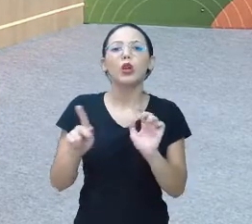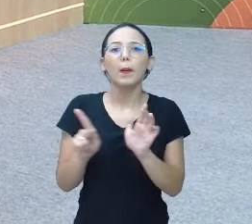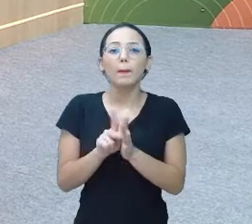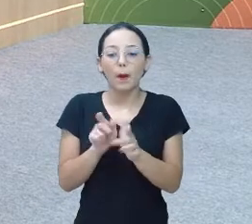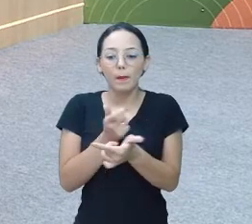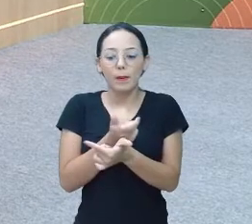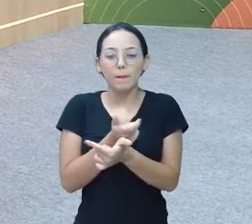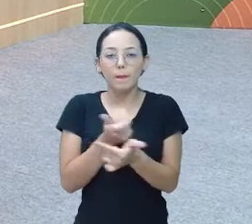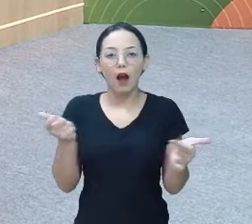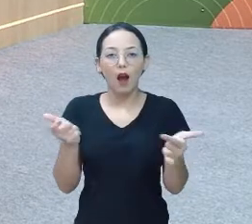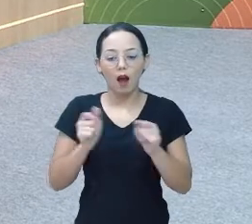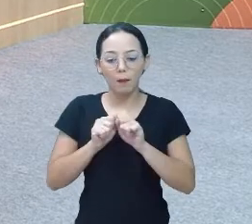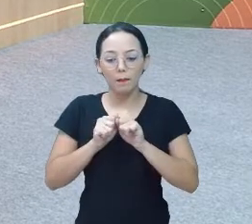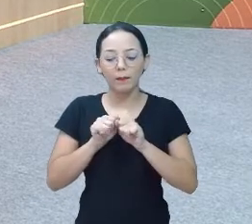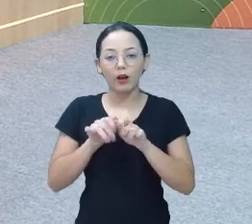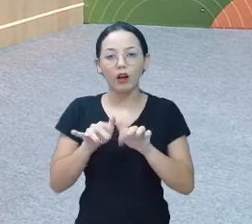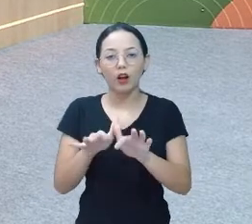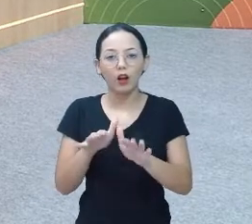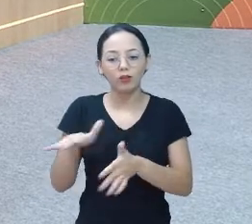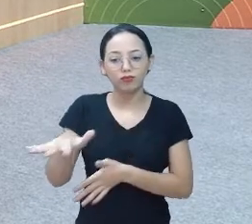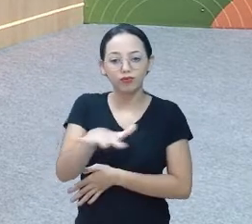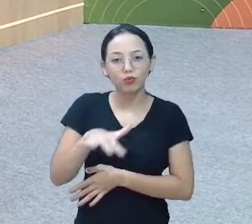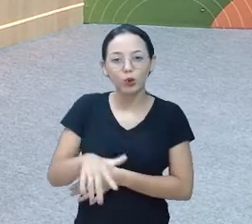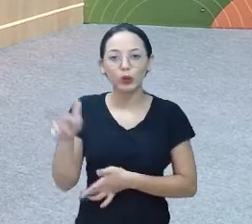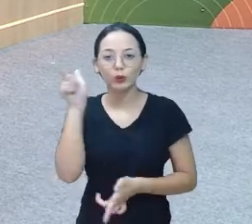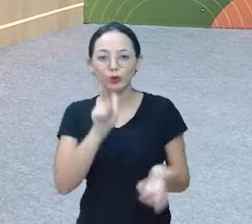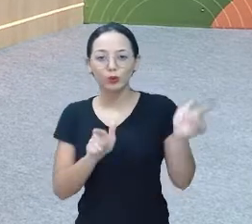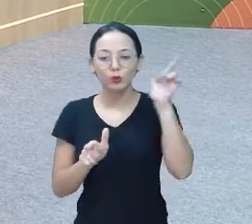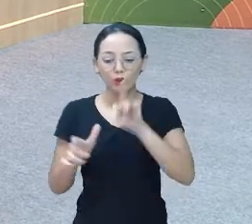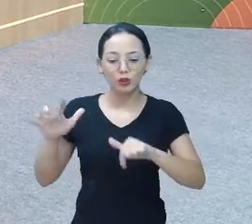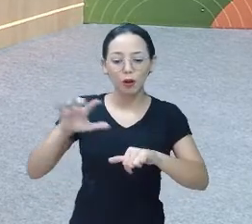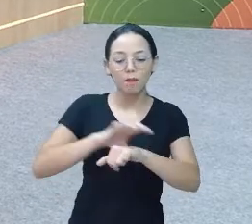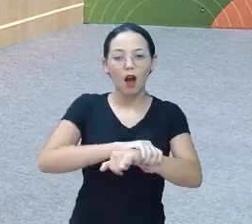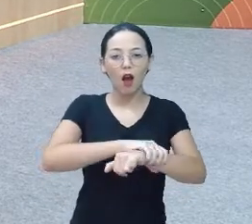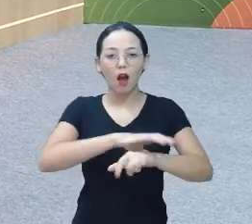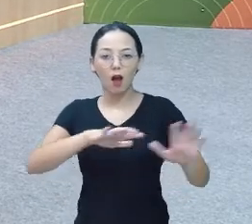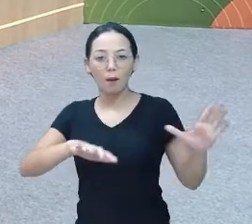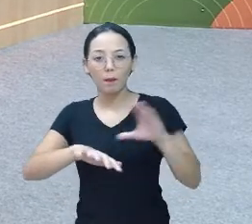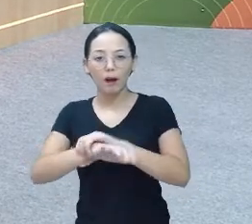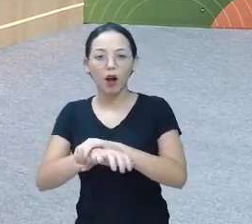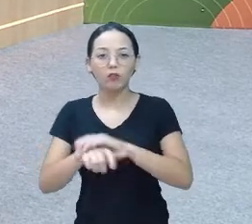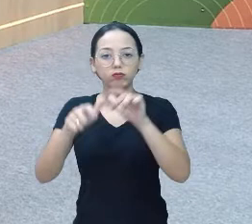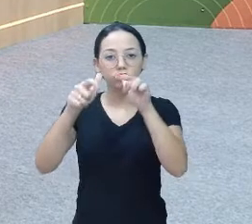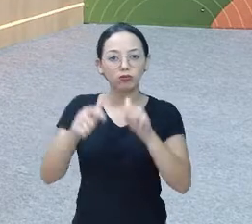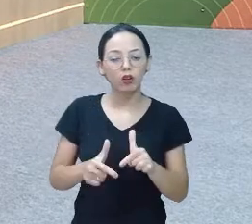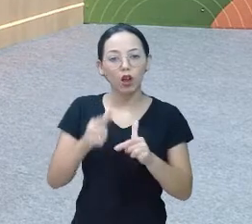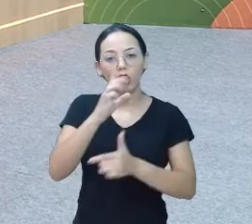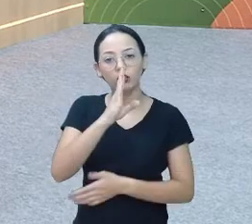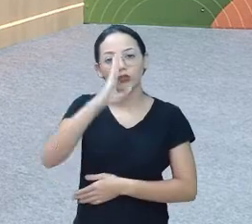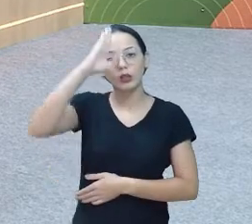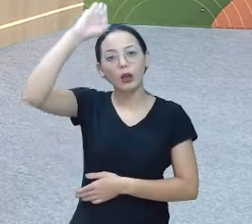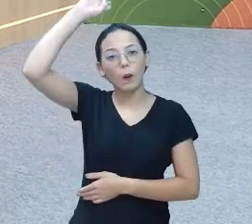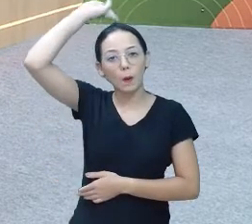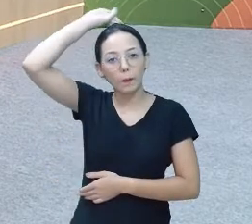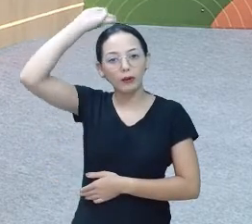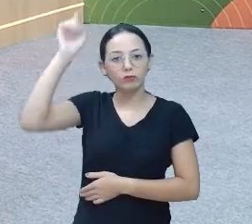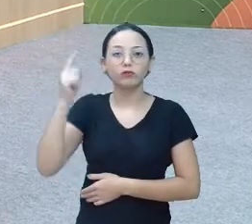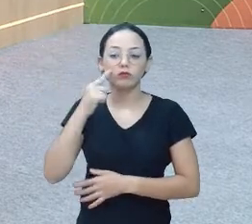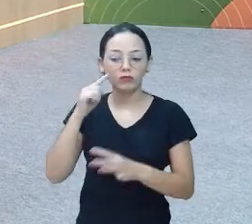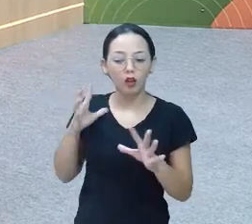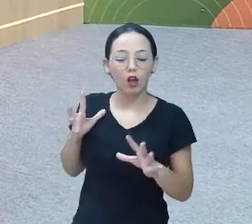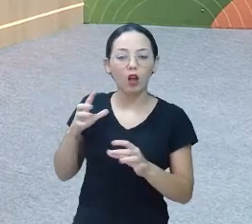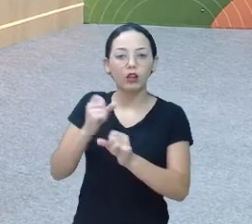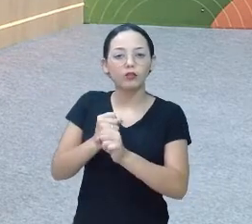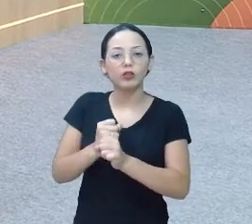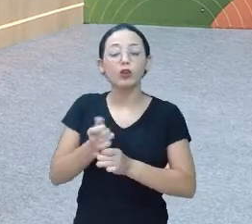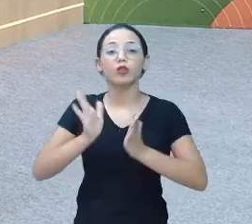da expansão, das conquistas, né, da civilização romana. Então, vamos recapitular. A